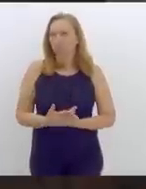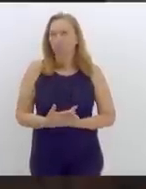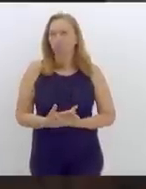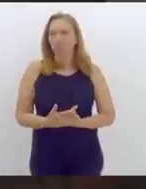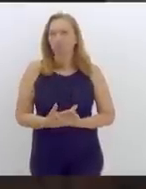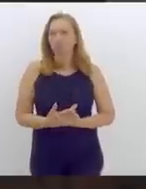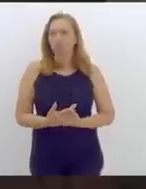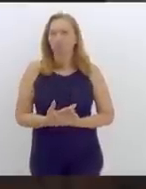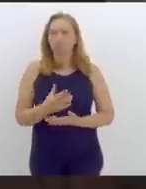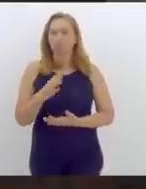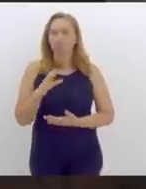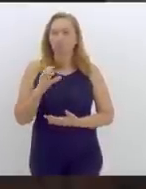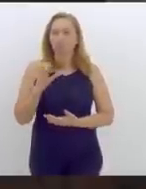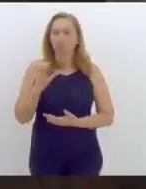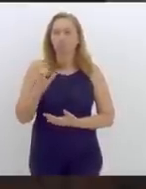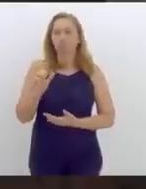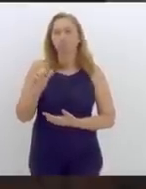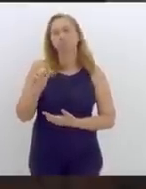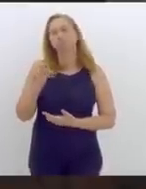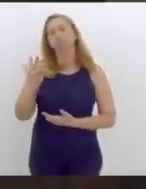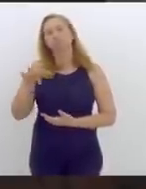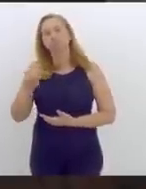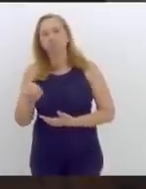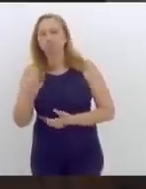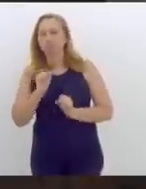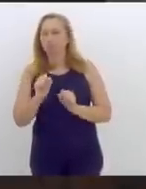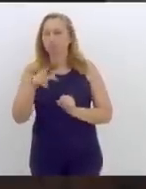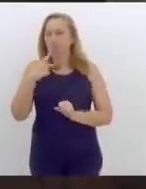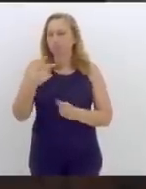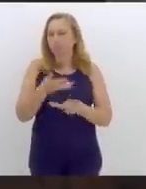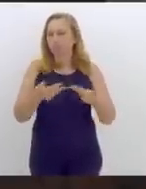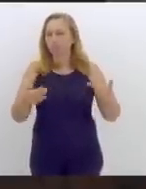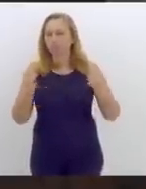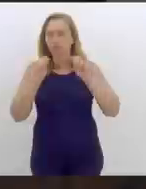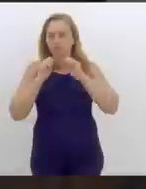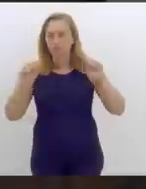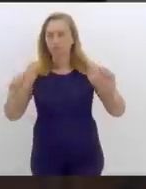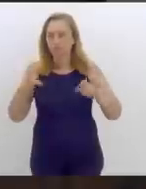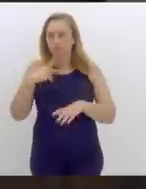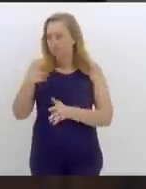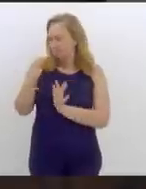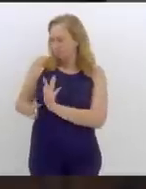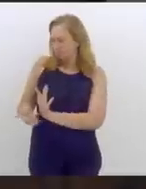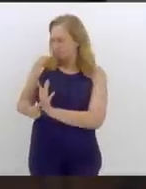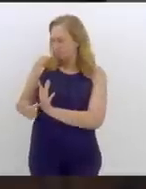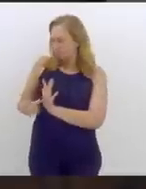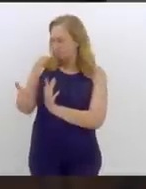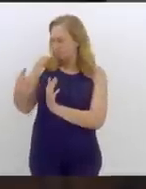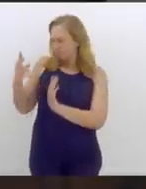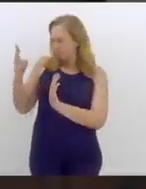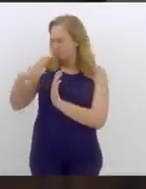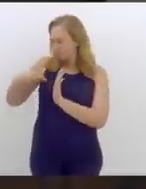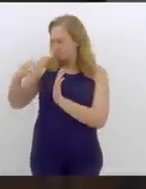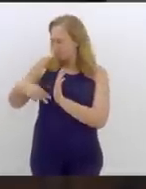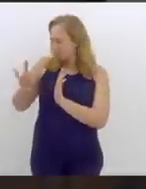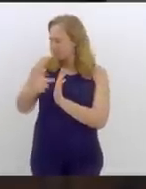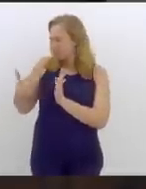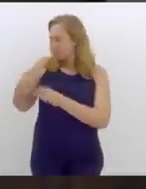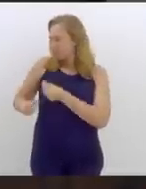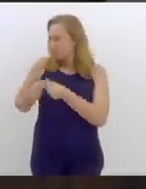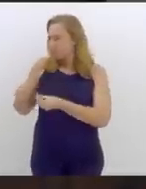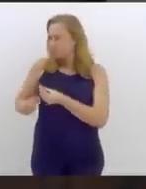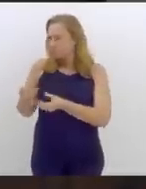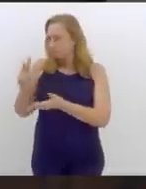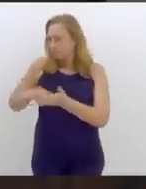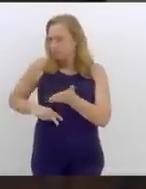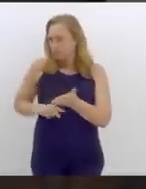esse é o o o Gualberto pode falar aqui tem coisas que o nosso assessores Chega fala cara isso aqui você não tem tempo de ler na íntegra conforme tem que ser